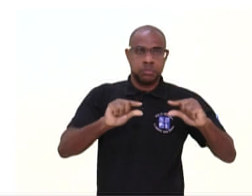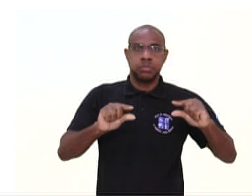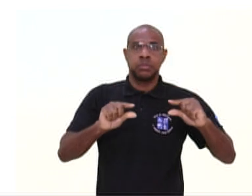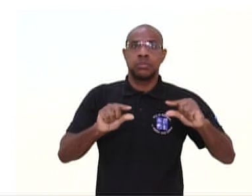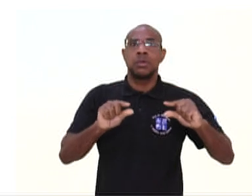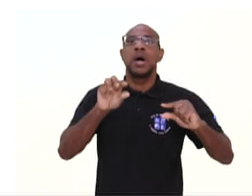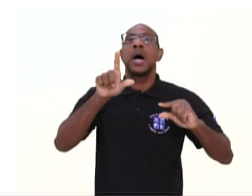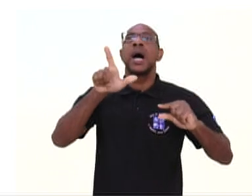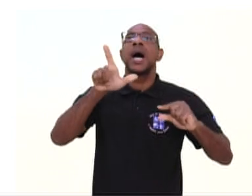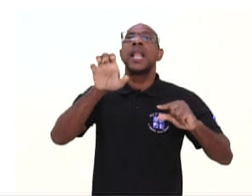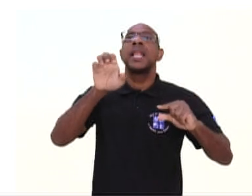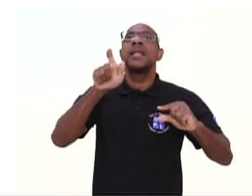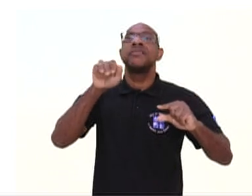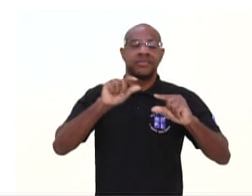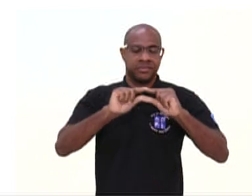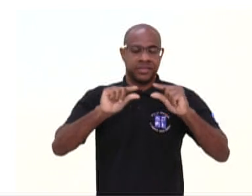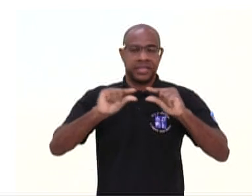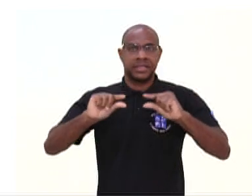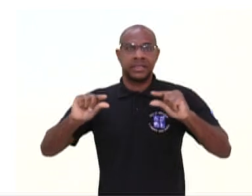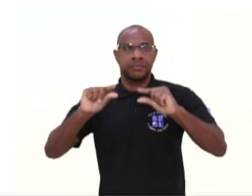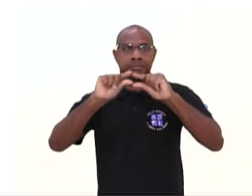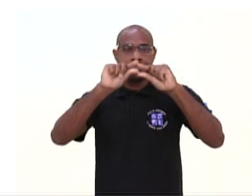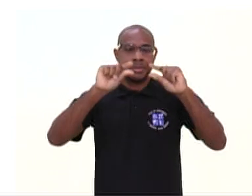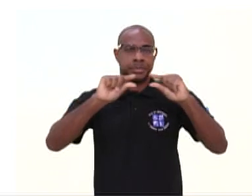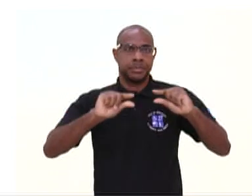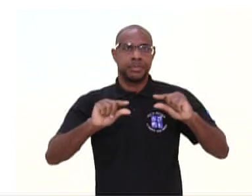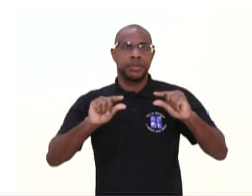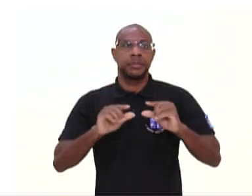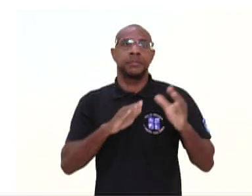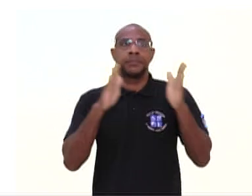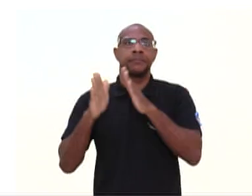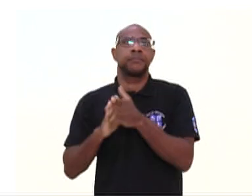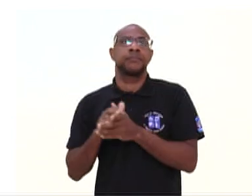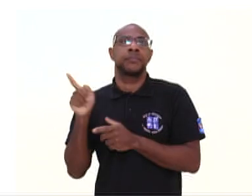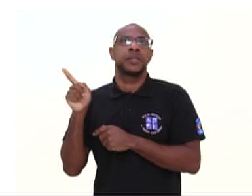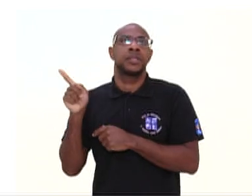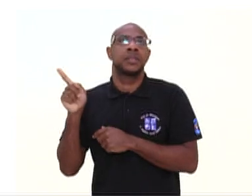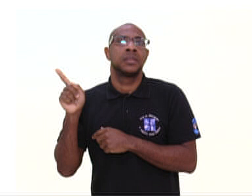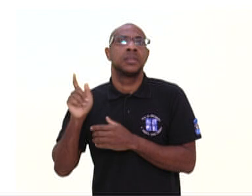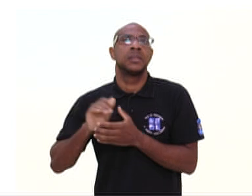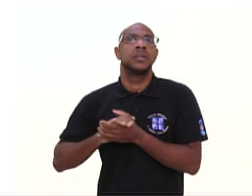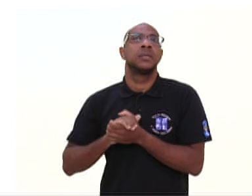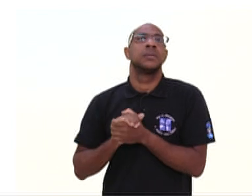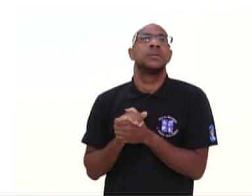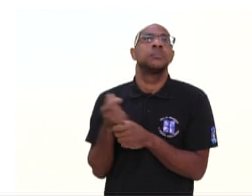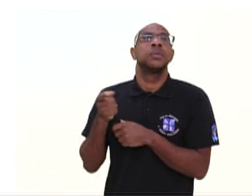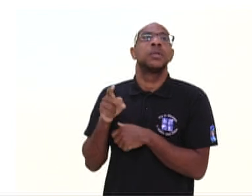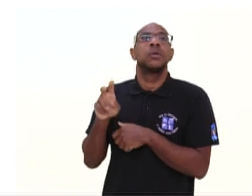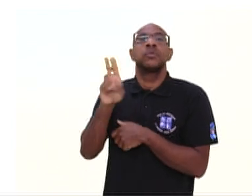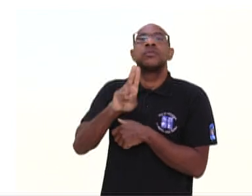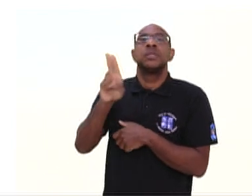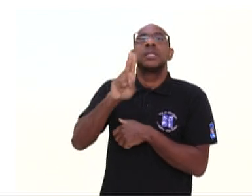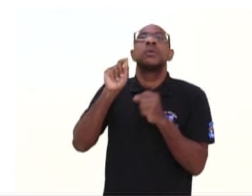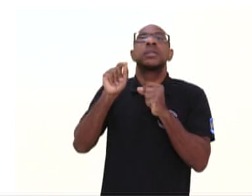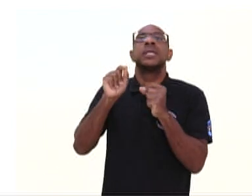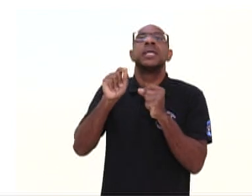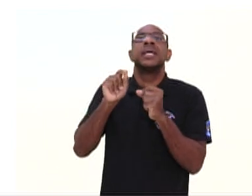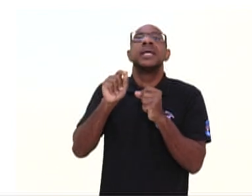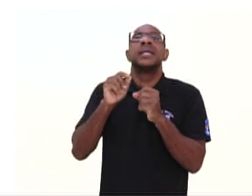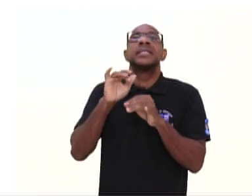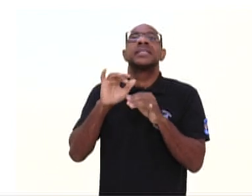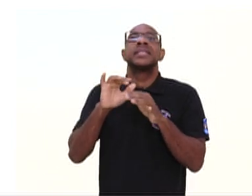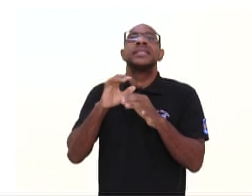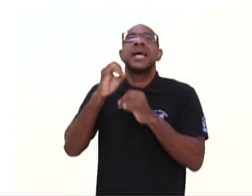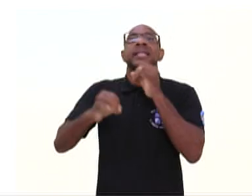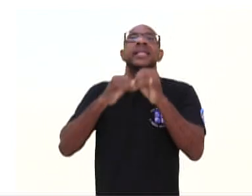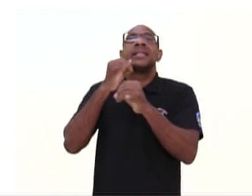à esquerda, o gráfico que nós temos diz o seguinte: domicílios em que havia utilização da internet por situação